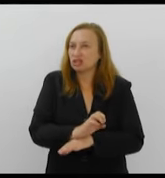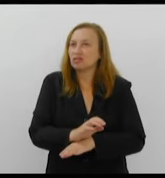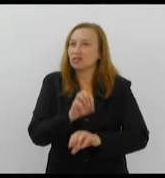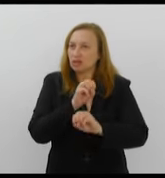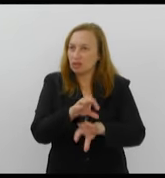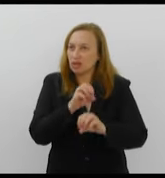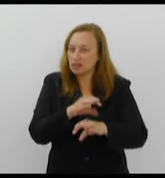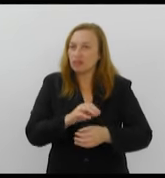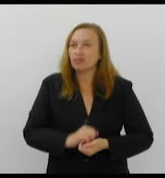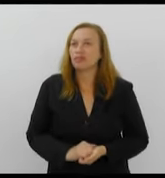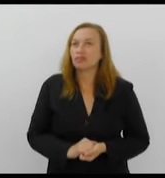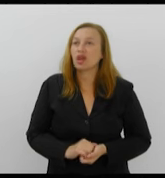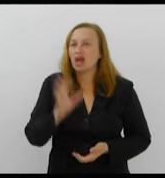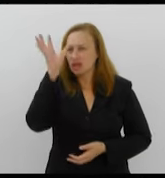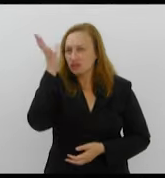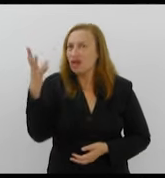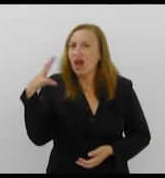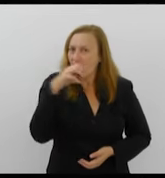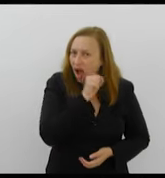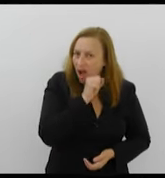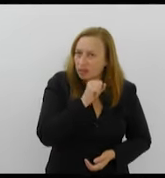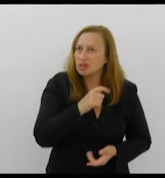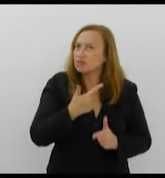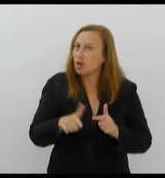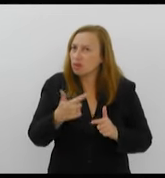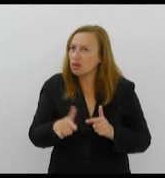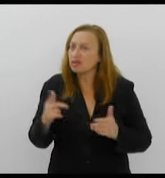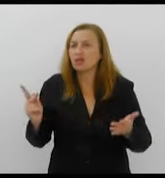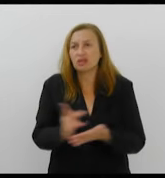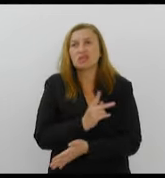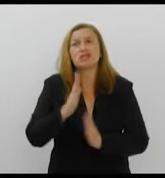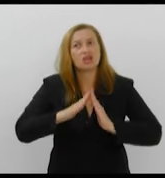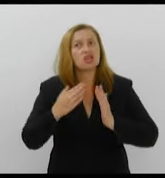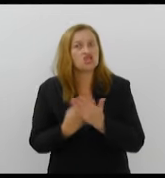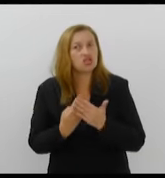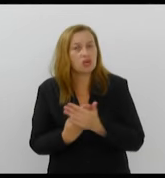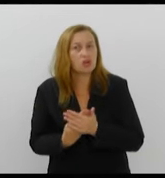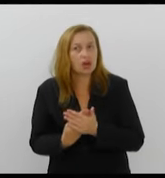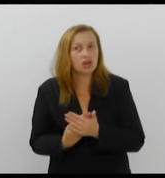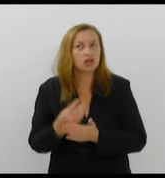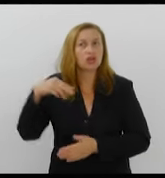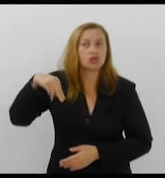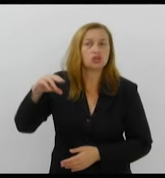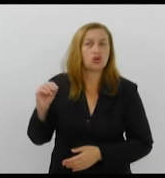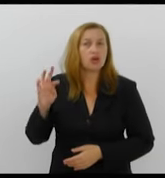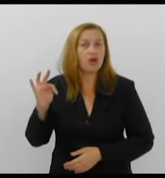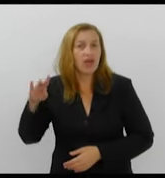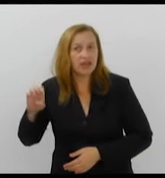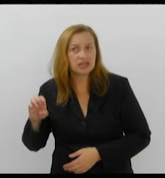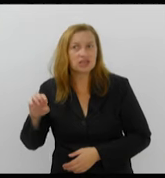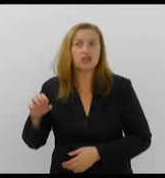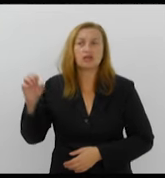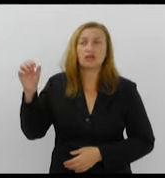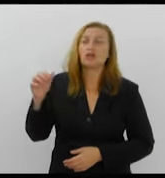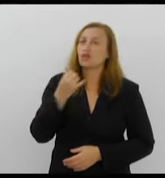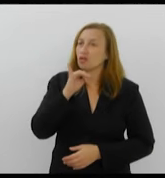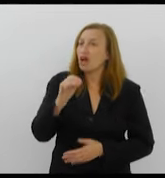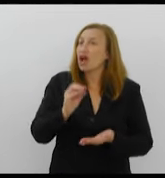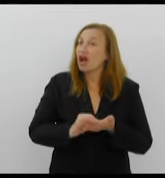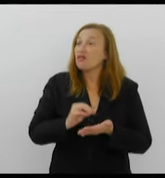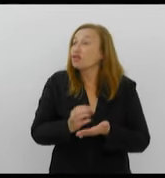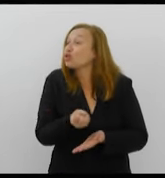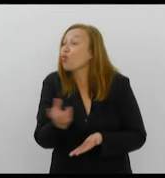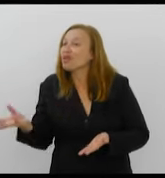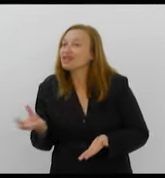Educação para resolver rapidamente esse problema que está ocorrendo nas escolas da Regional Noroeste Fluminense. A falta de